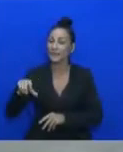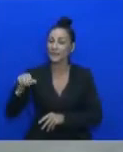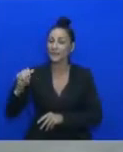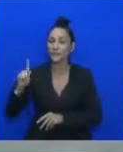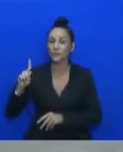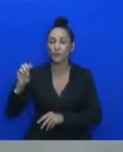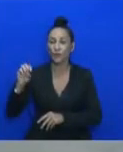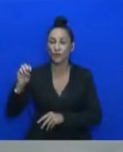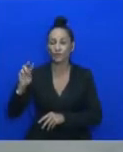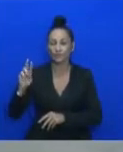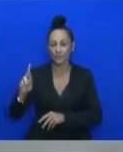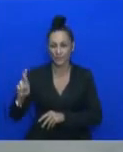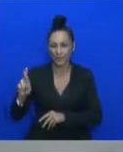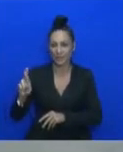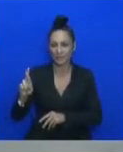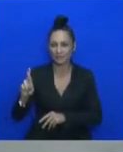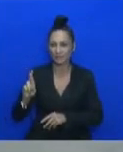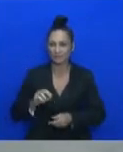loterias.caixa.gov.br.